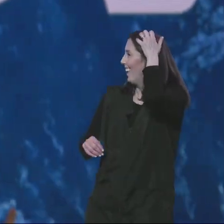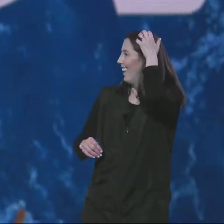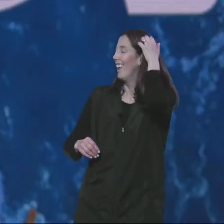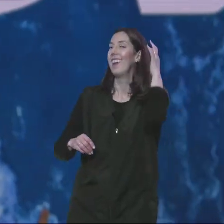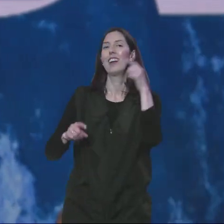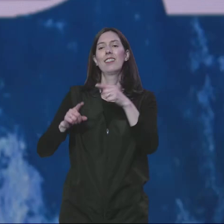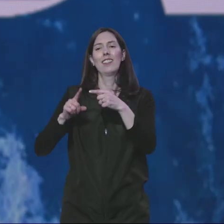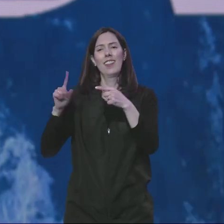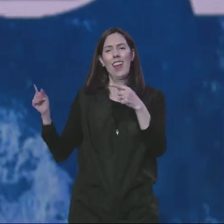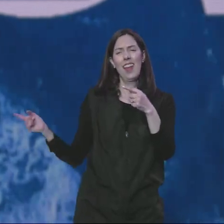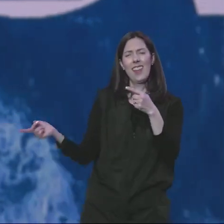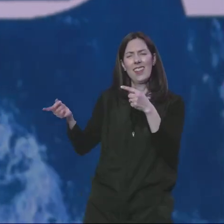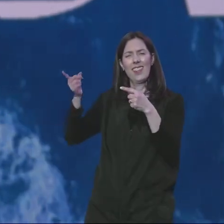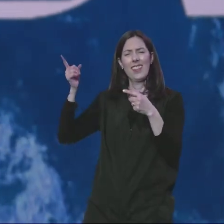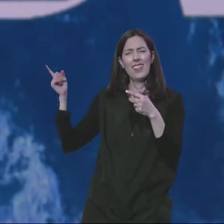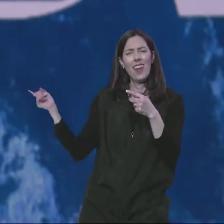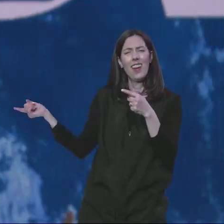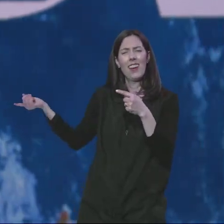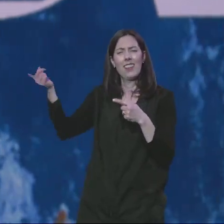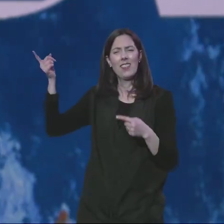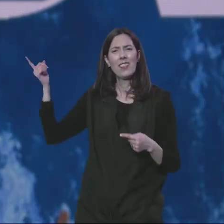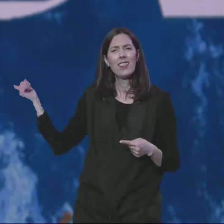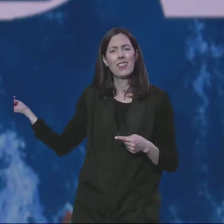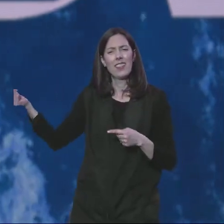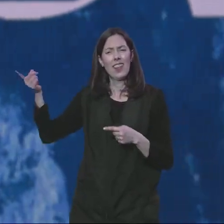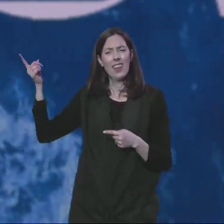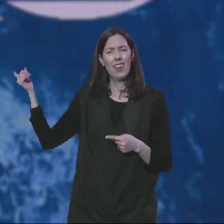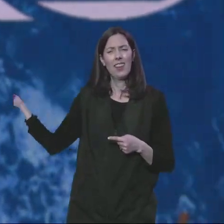É eternidade.